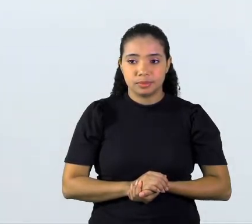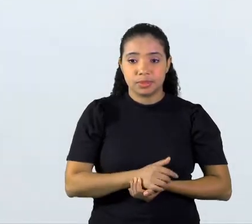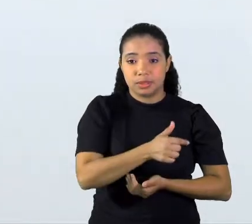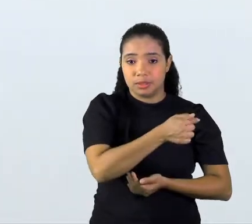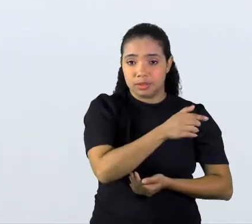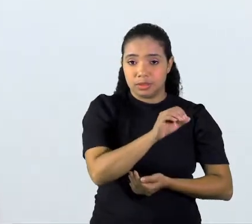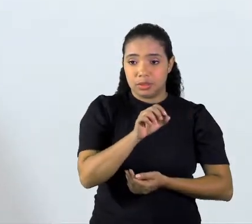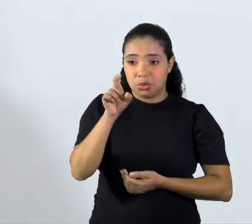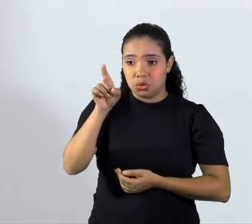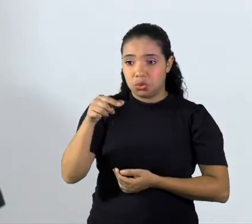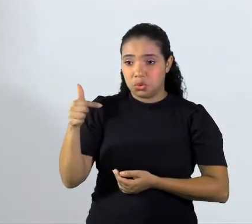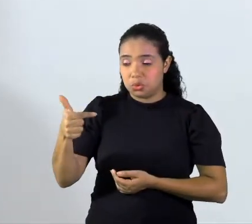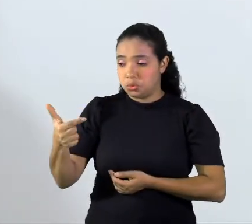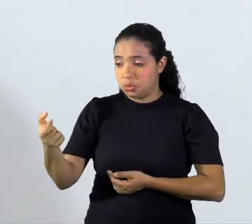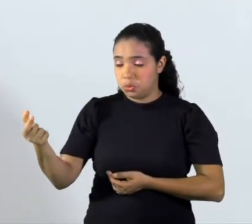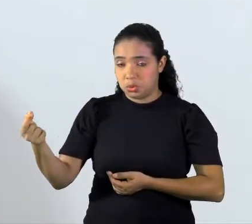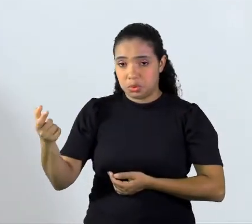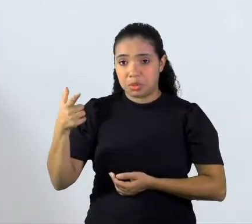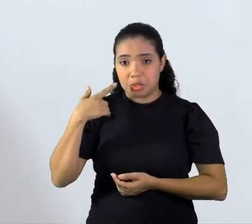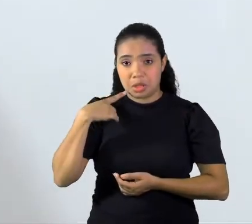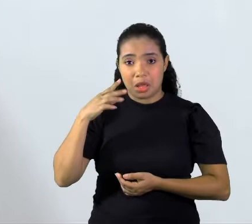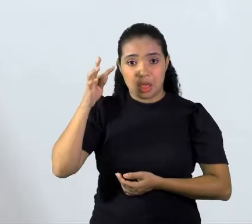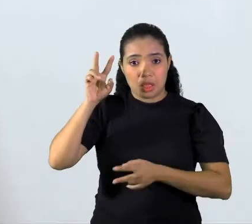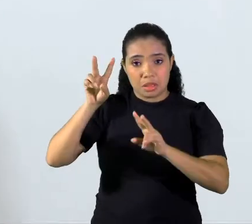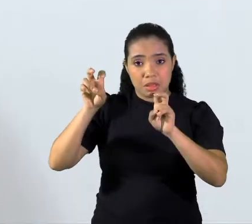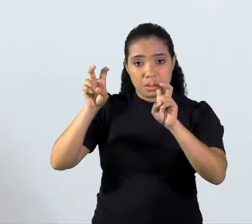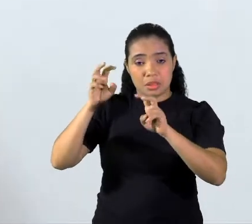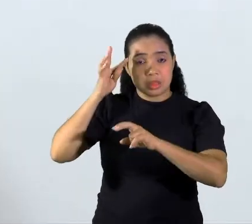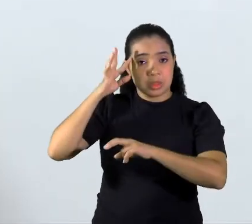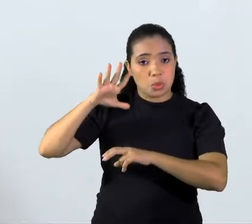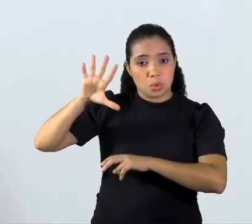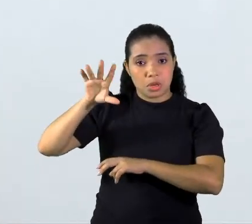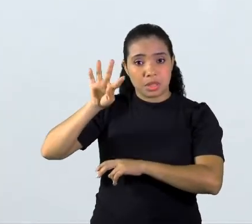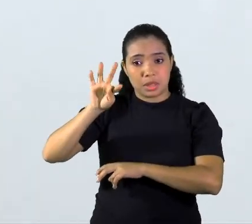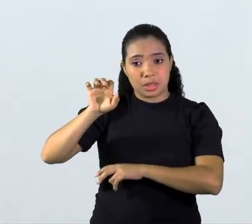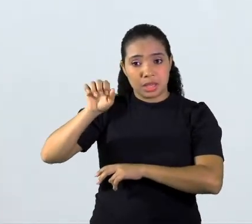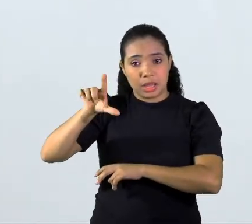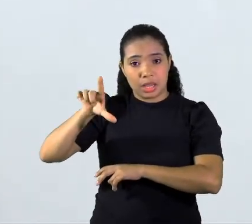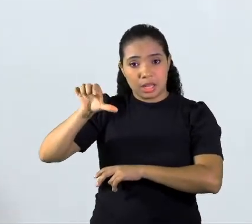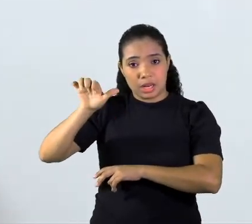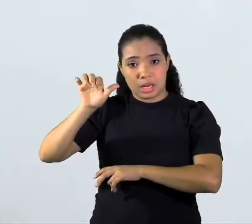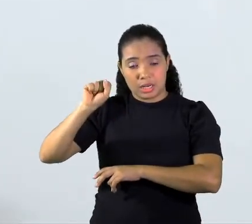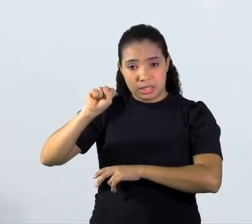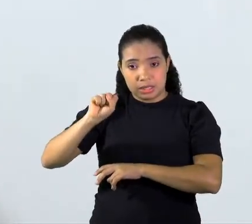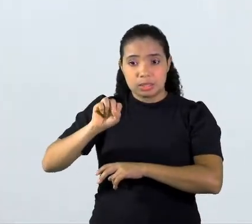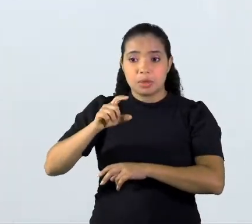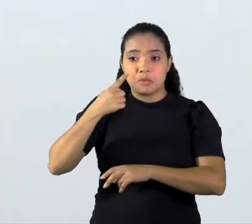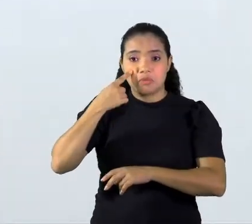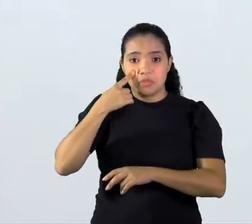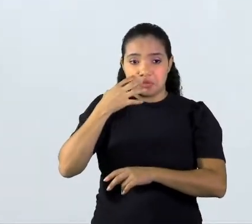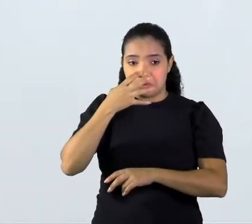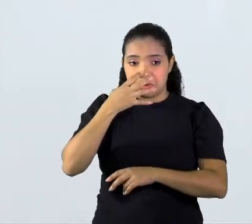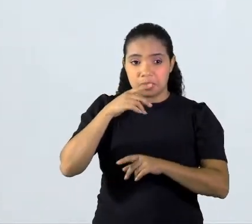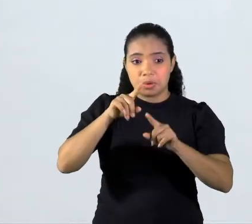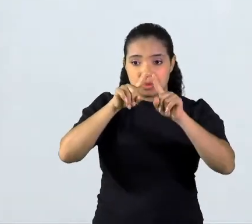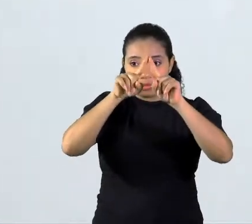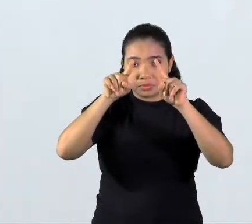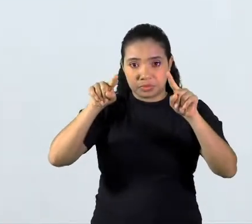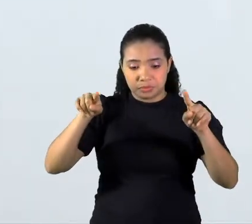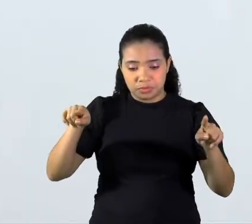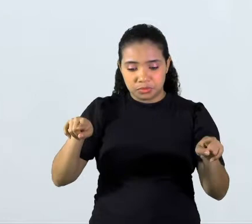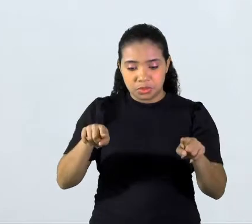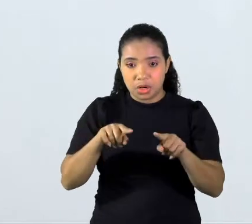Bom, estou estudando Teorema de Tales e semelhança de triângulos. Semelhança de triângulos, perfeito. Então observa bem, eu tenho feixe de